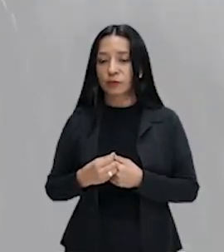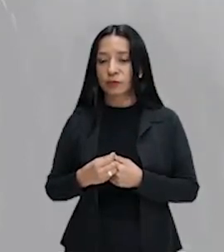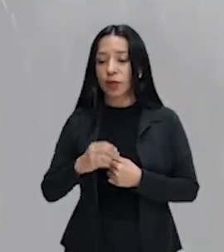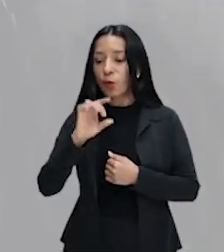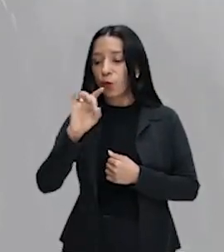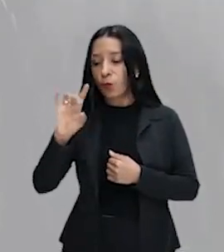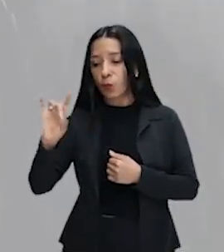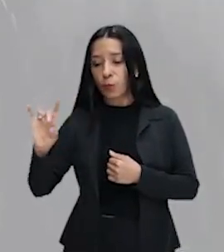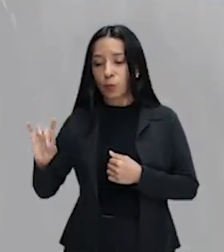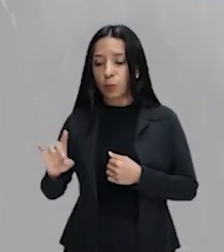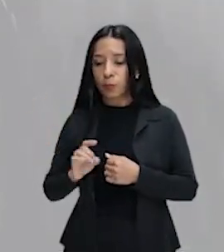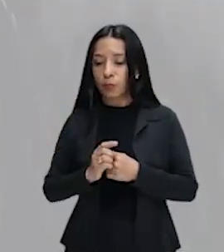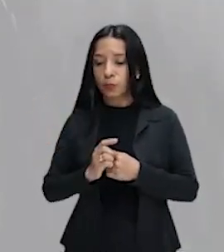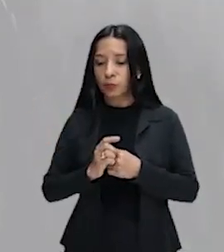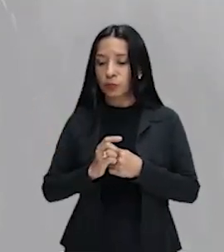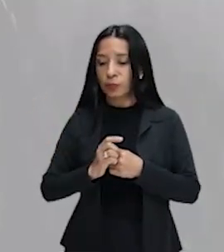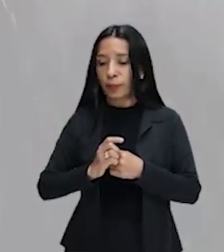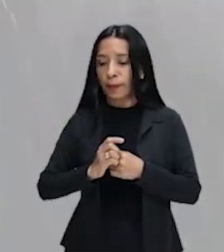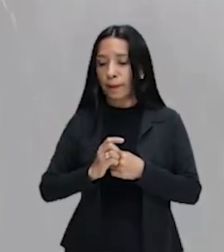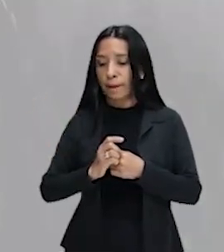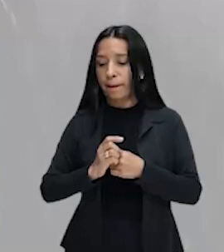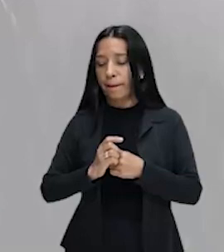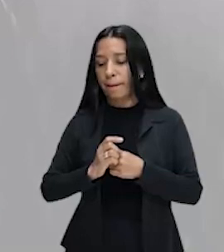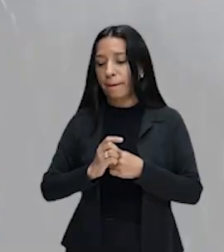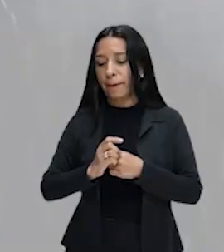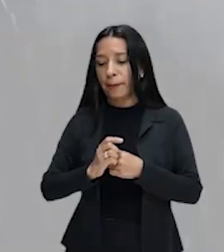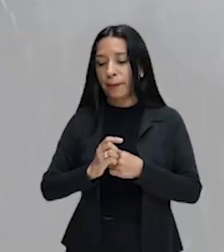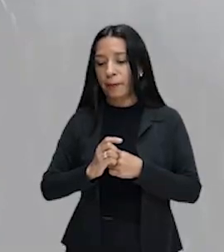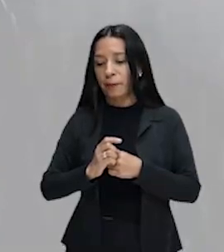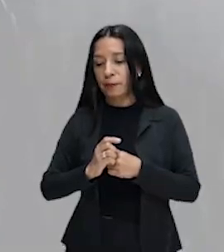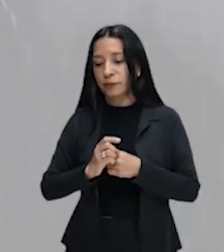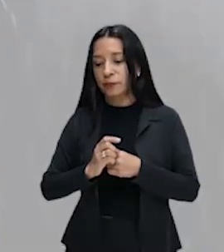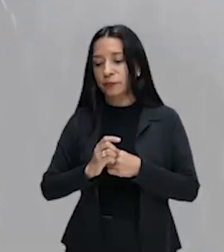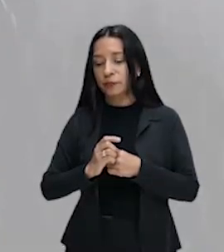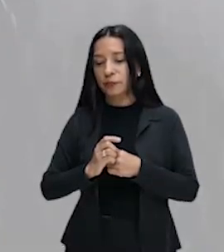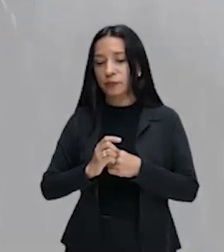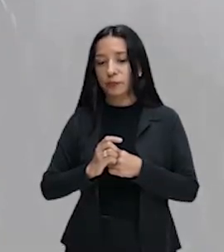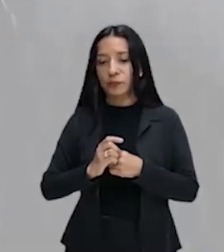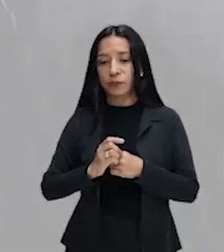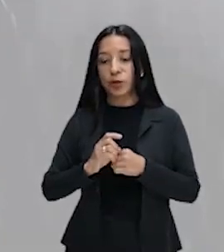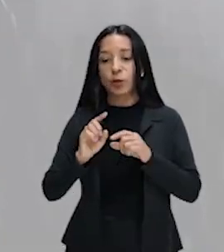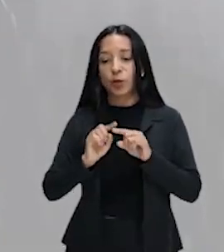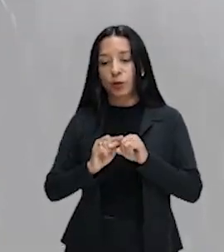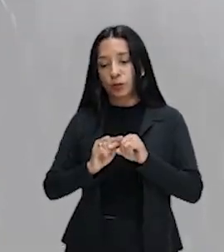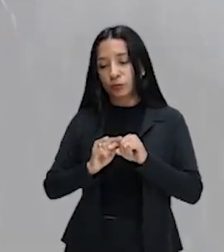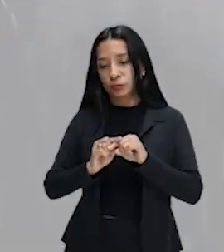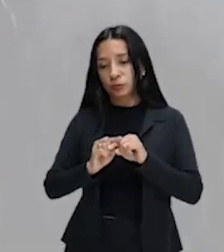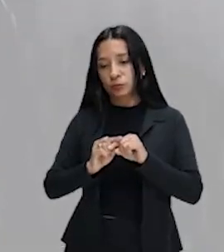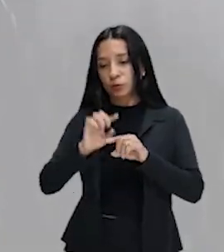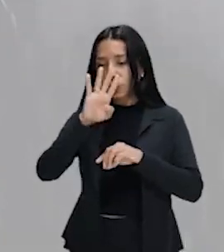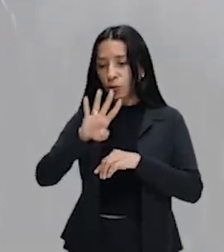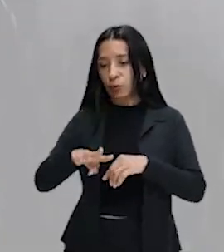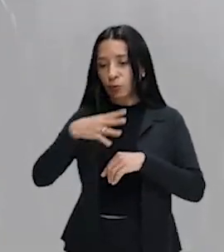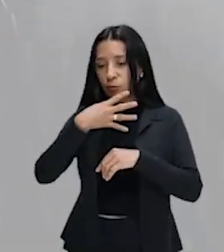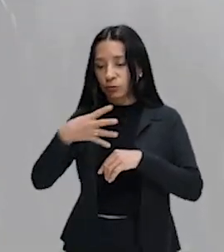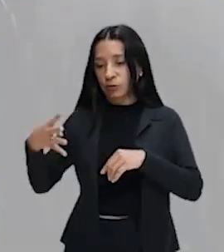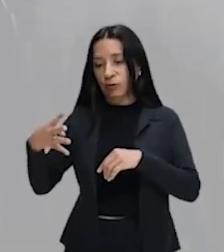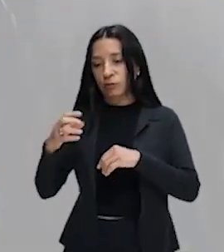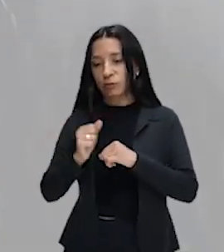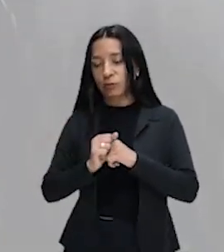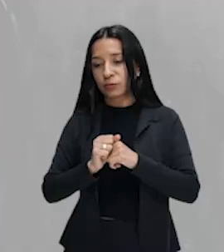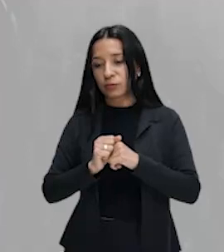desses fenótipos. Vamos lá, vamos fazer o quadrado de Punnett. Eu vou utilizar esse quadrado de Punnett, né?